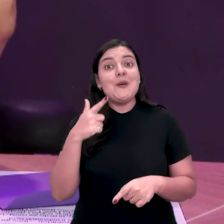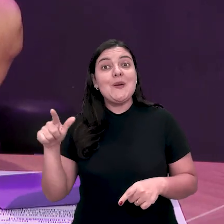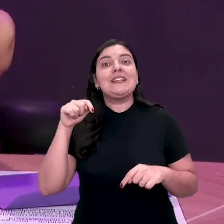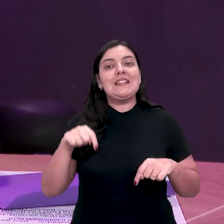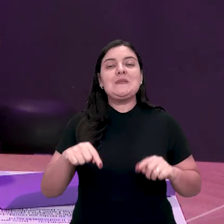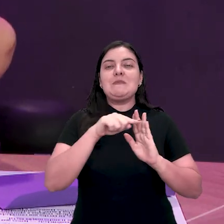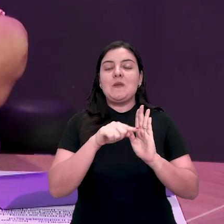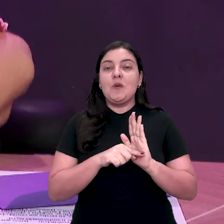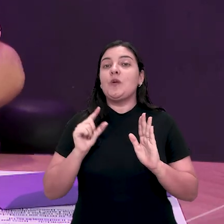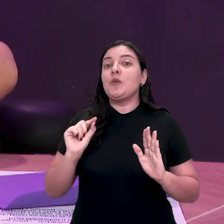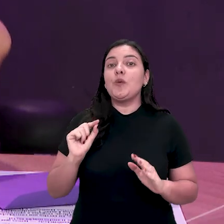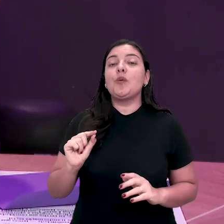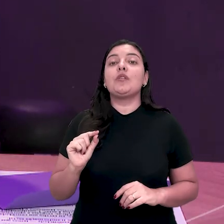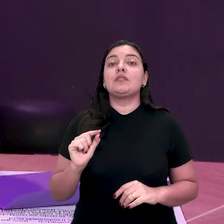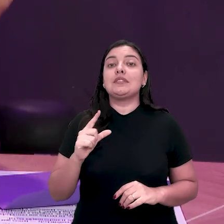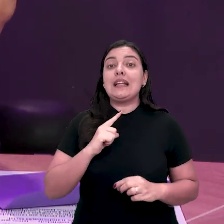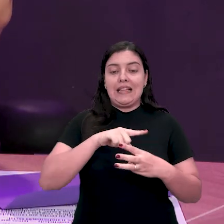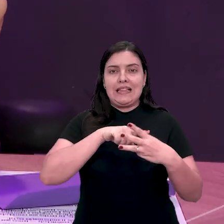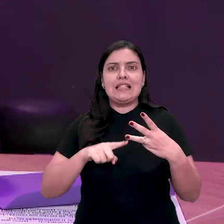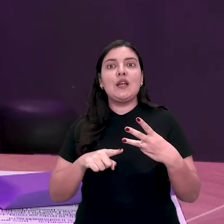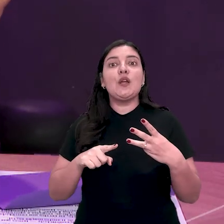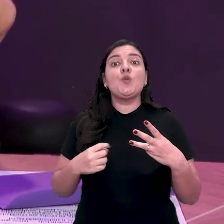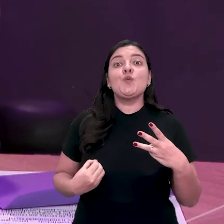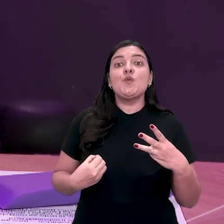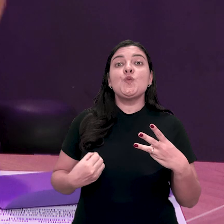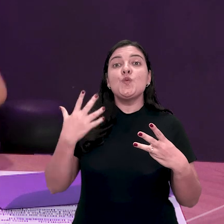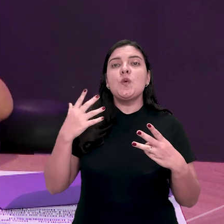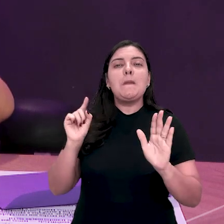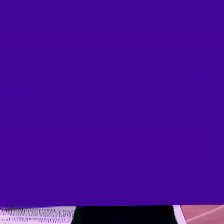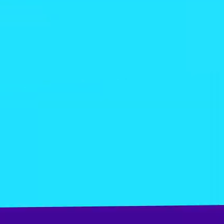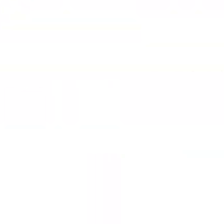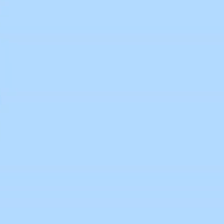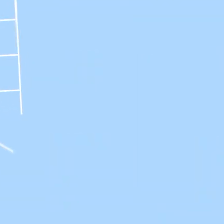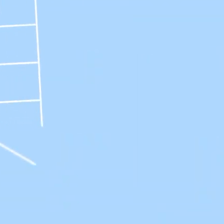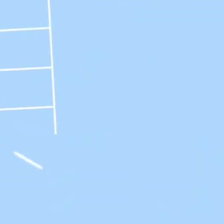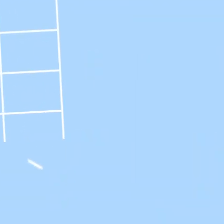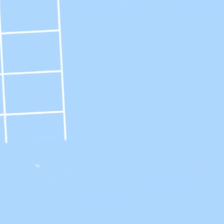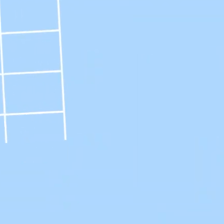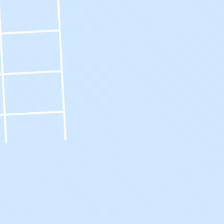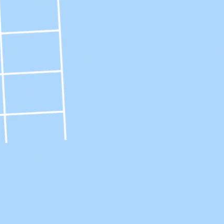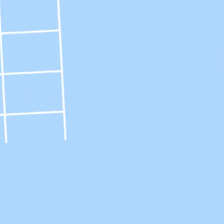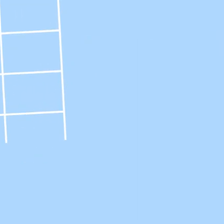no programa que se chama Trio Surpresa, Trio Perguntas.